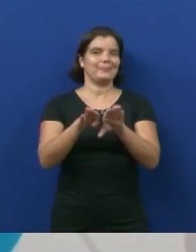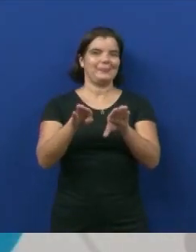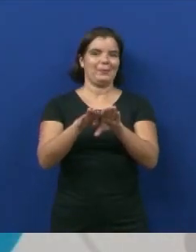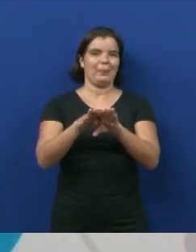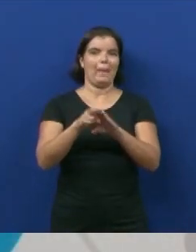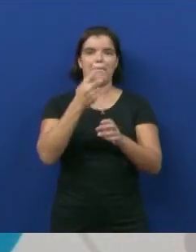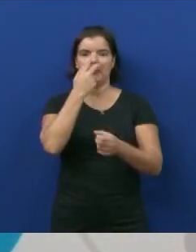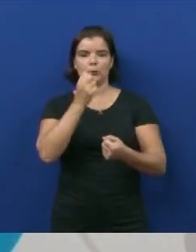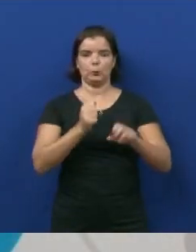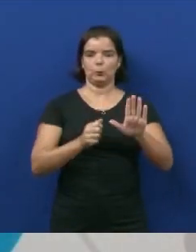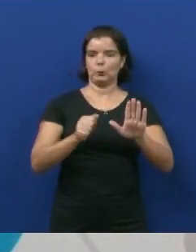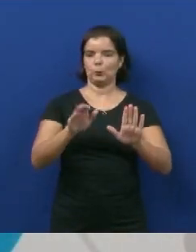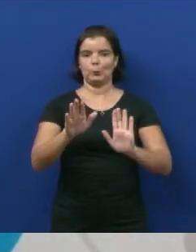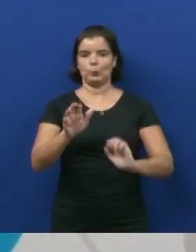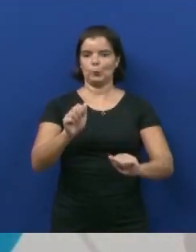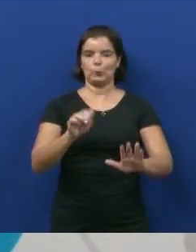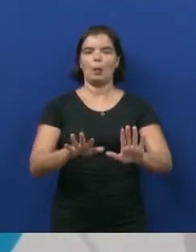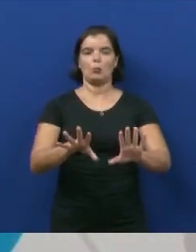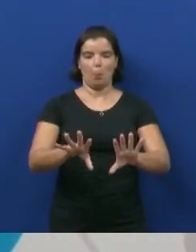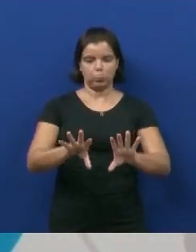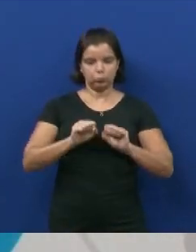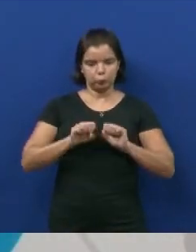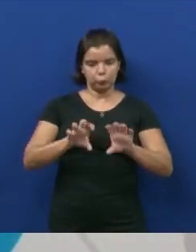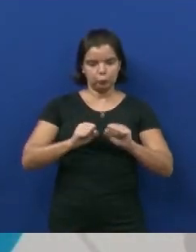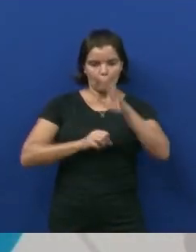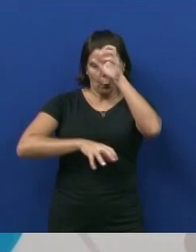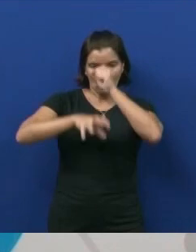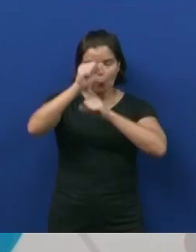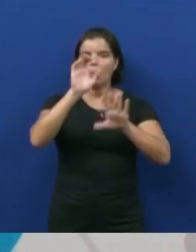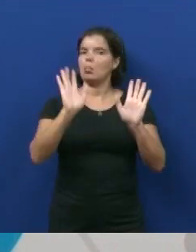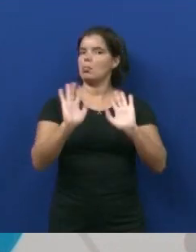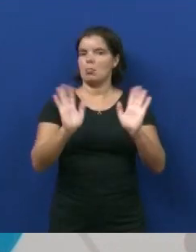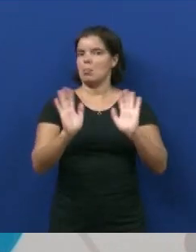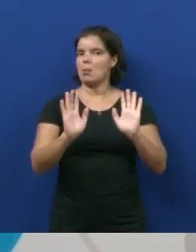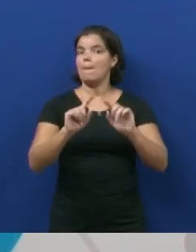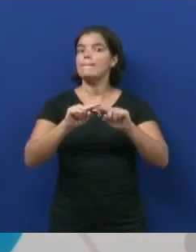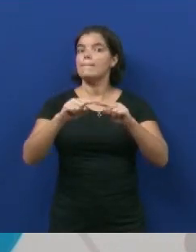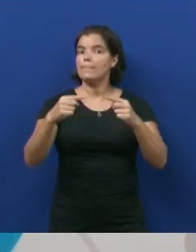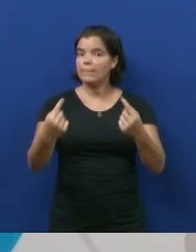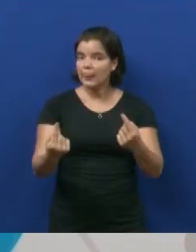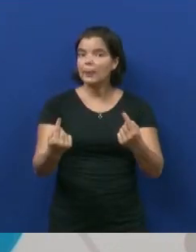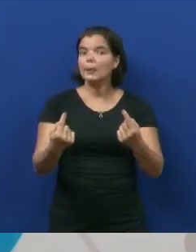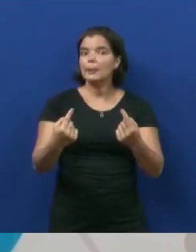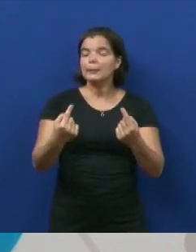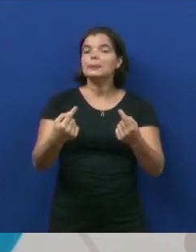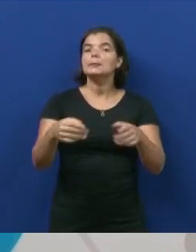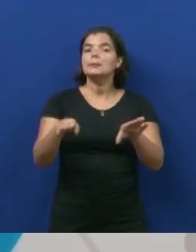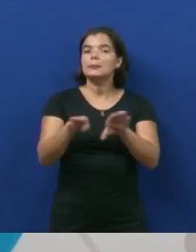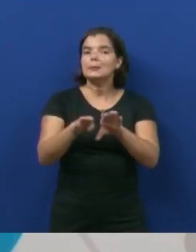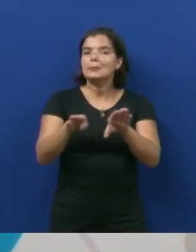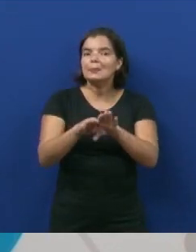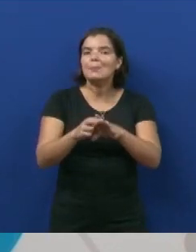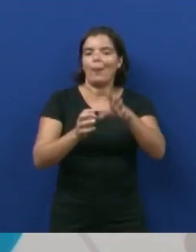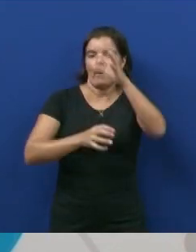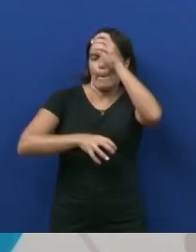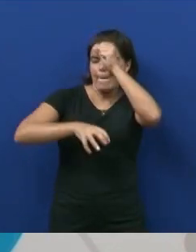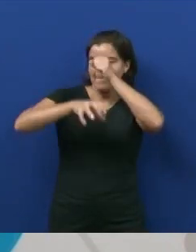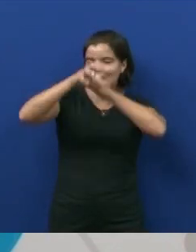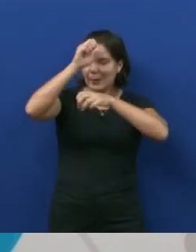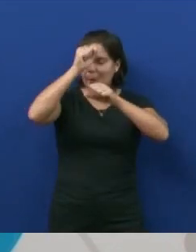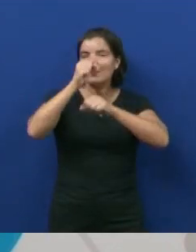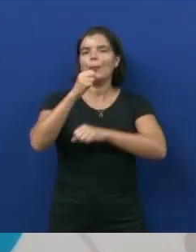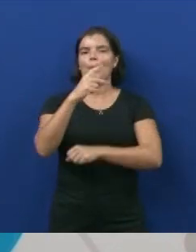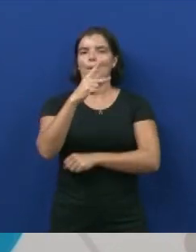um robô que está lá só para absorver conhecimento, só para receber aquele conhecimento bancário, como diz